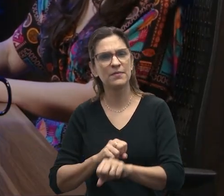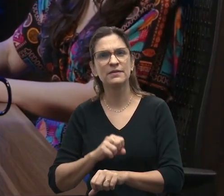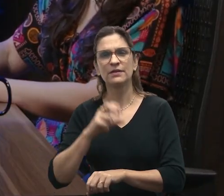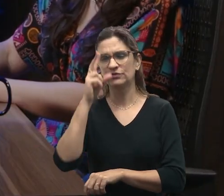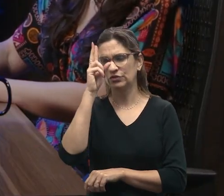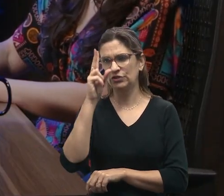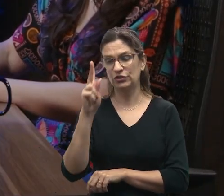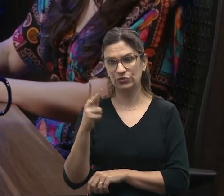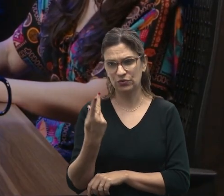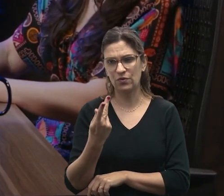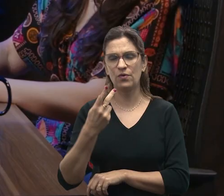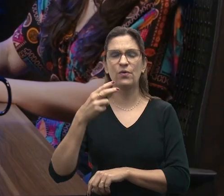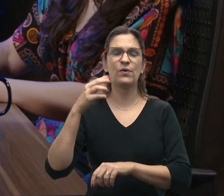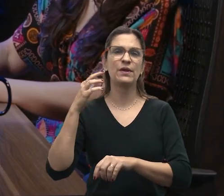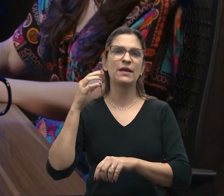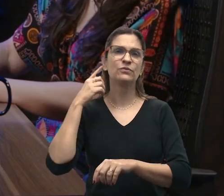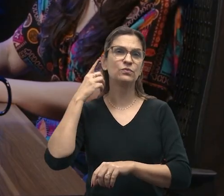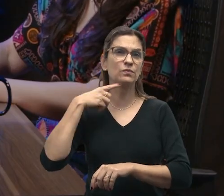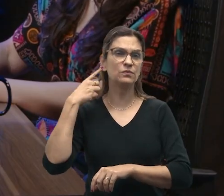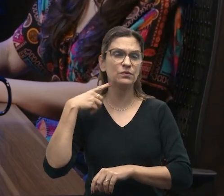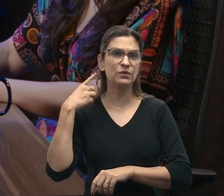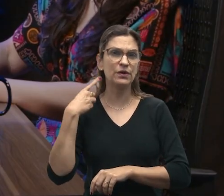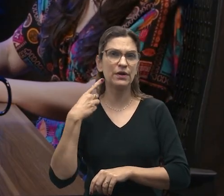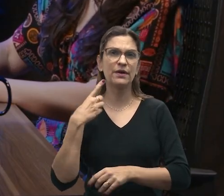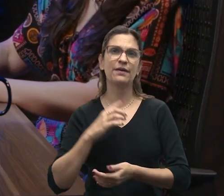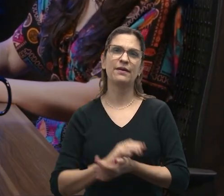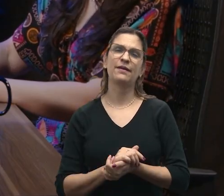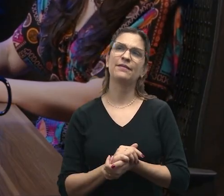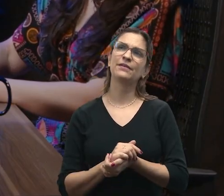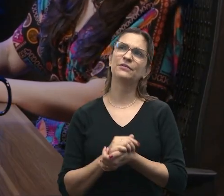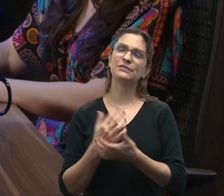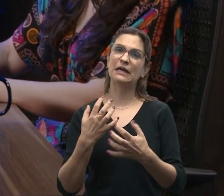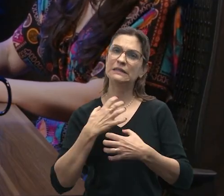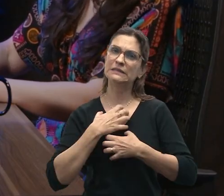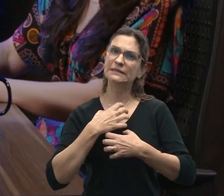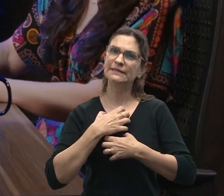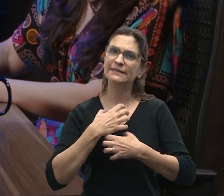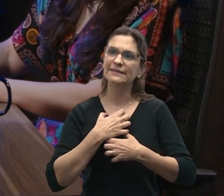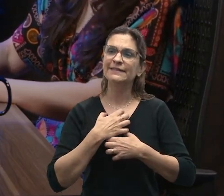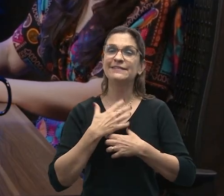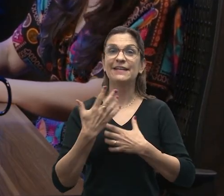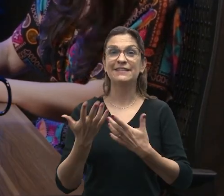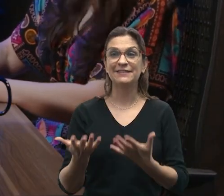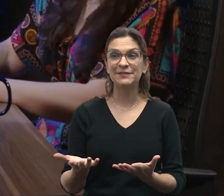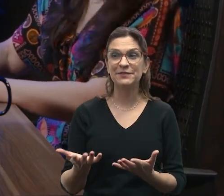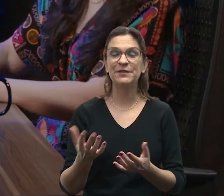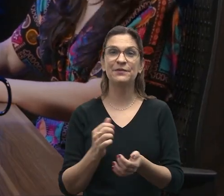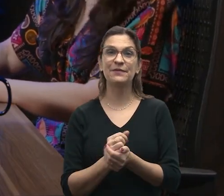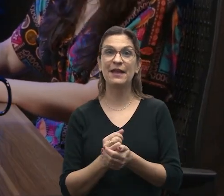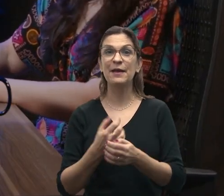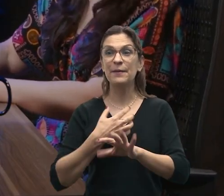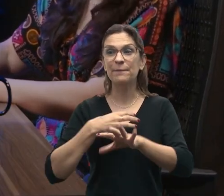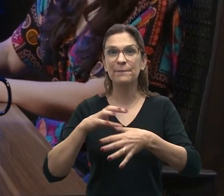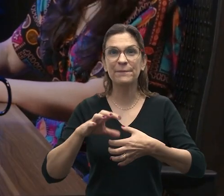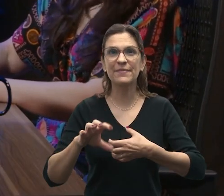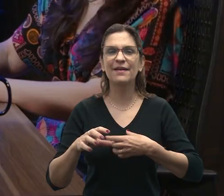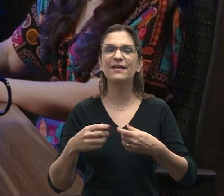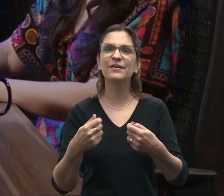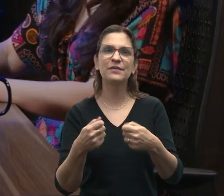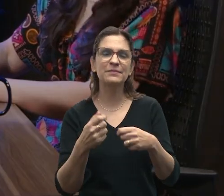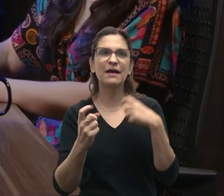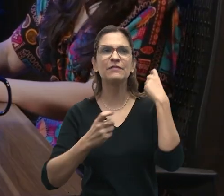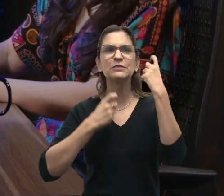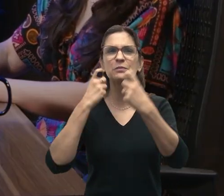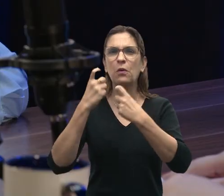ali discutindo as questões que tocam as minorias, chamadas minorias, mas não são as minorias na sociedade. Exatamente.